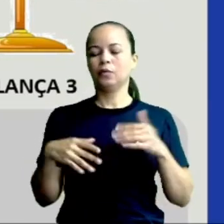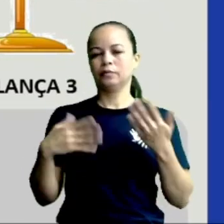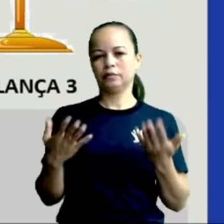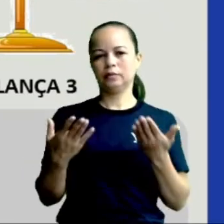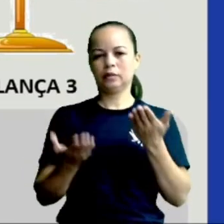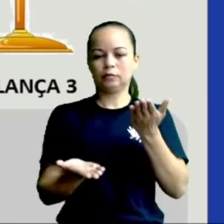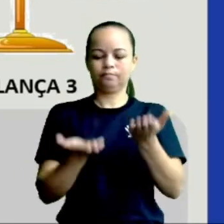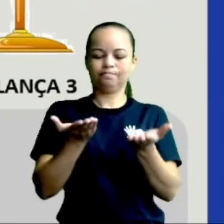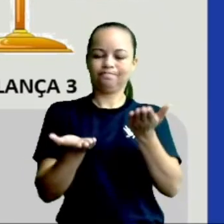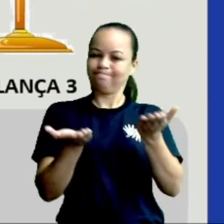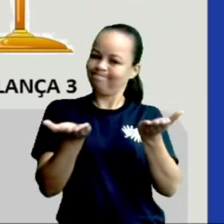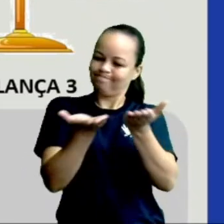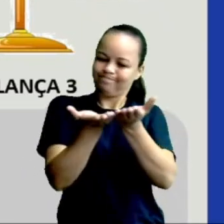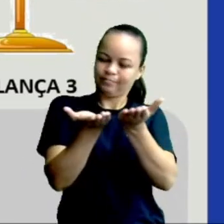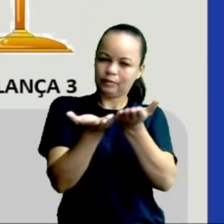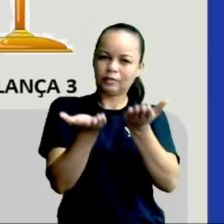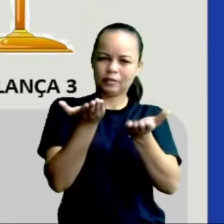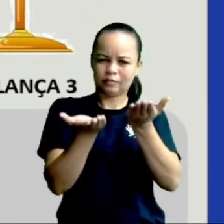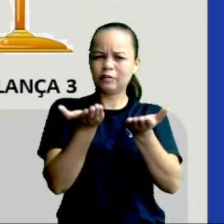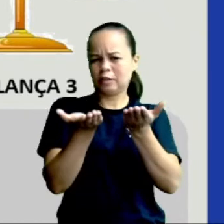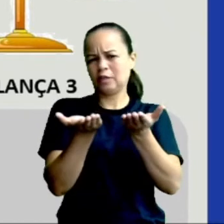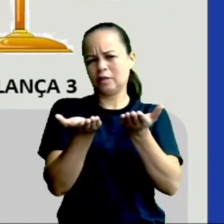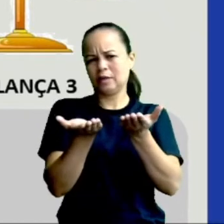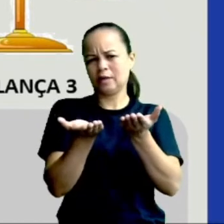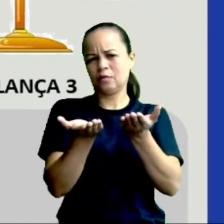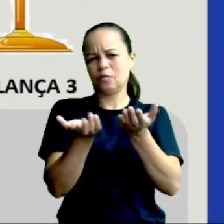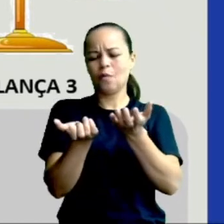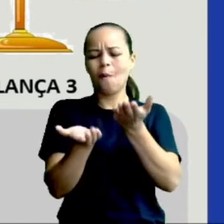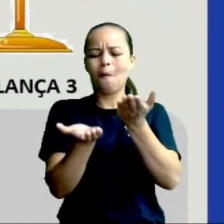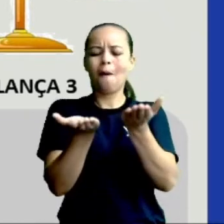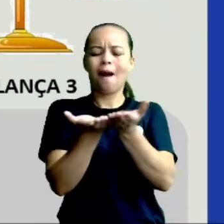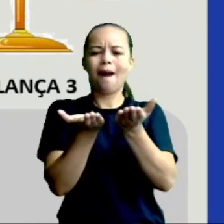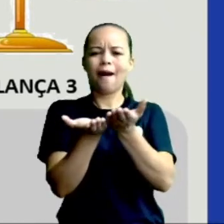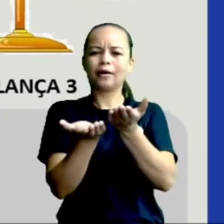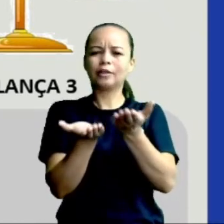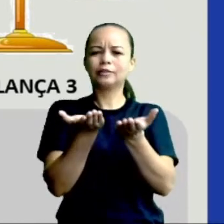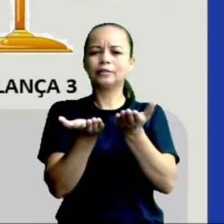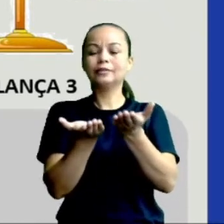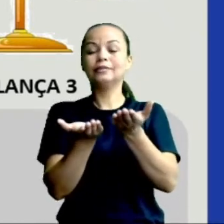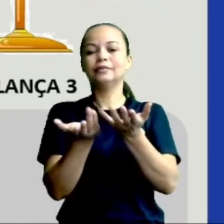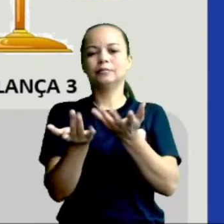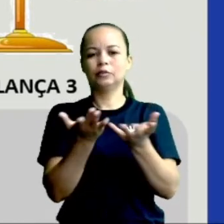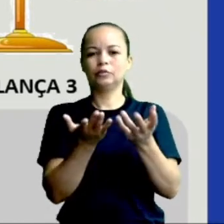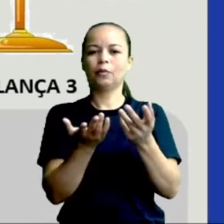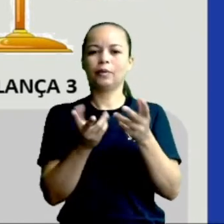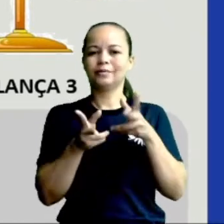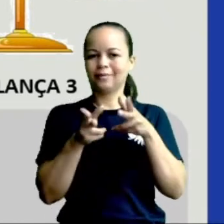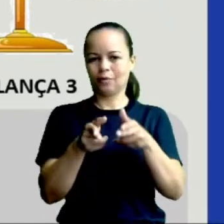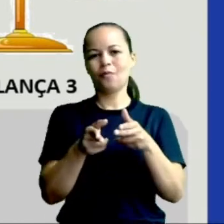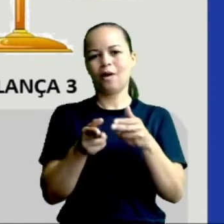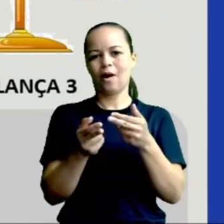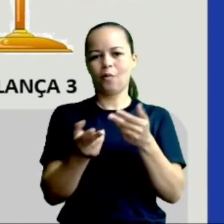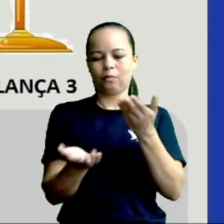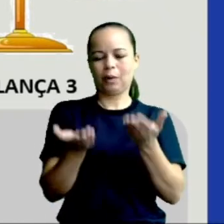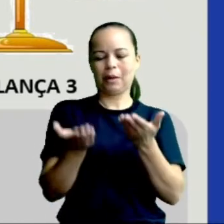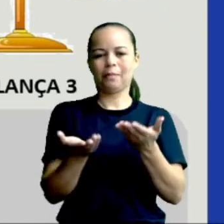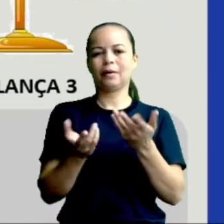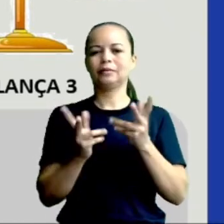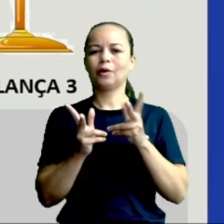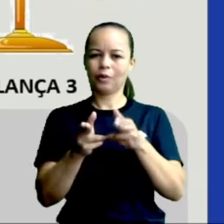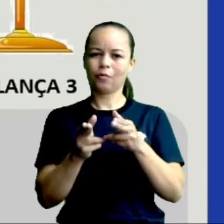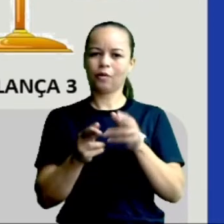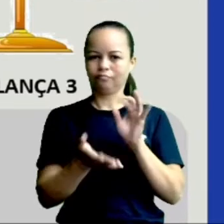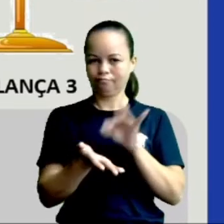trata de está o mesmo nível a um equilíbrio esse a equilíbrio os pesos são iguais na verdade